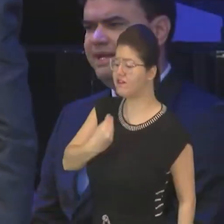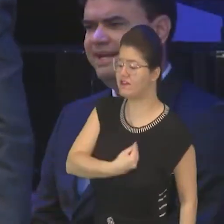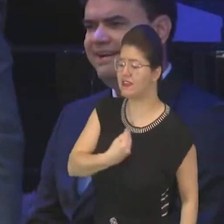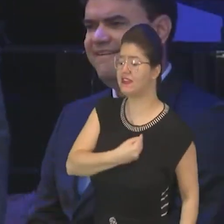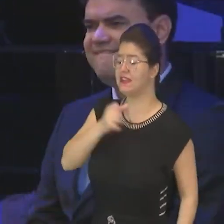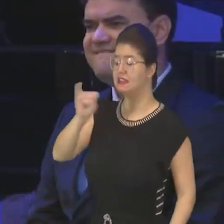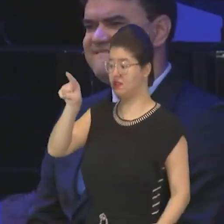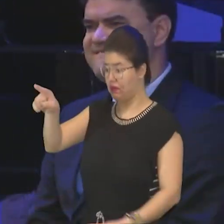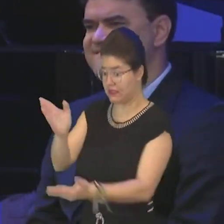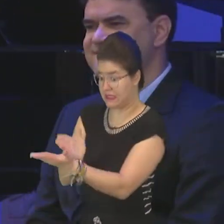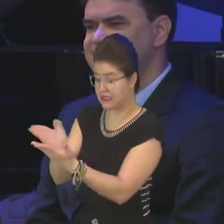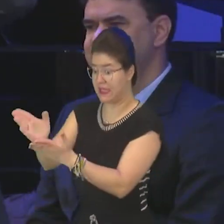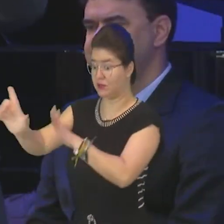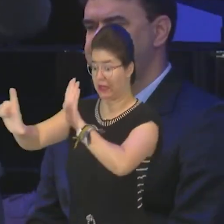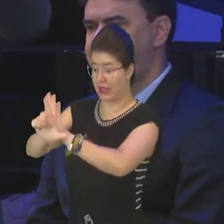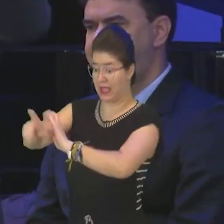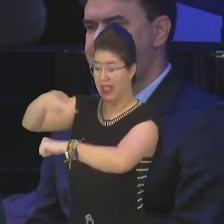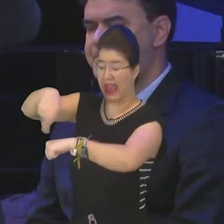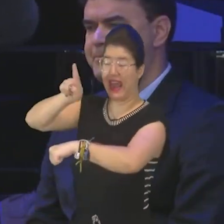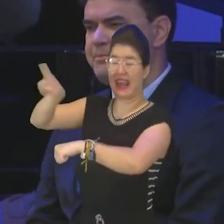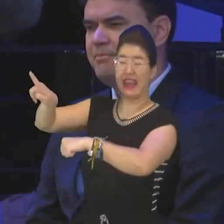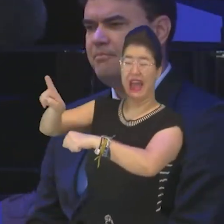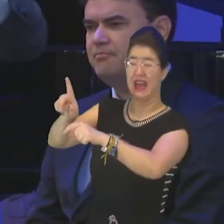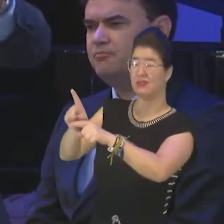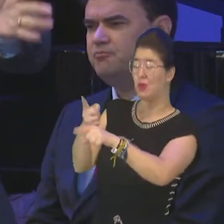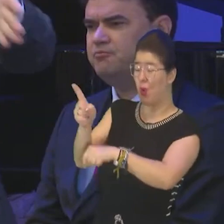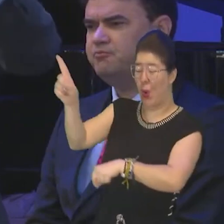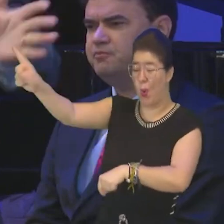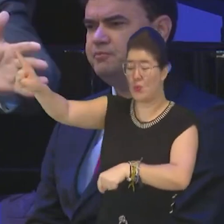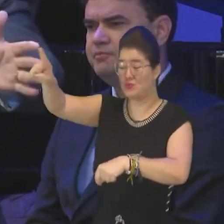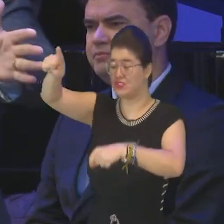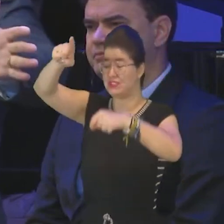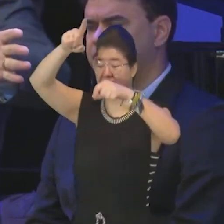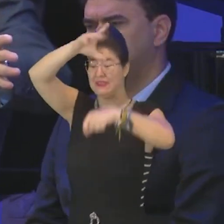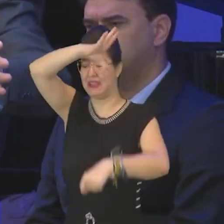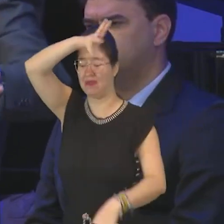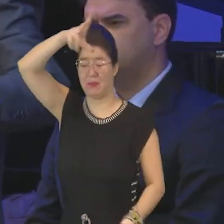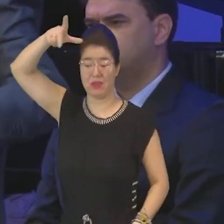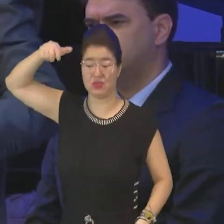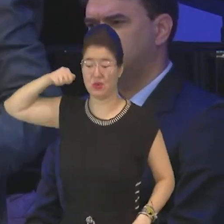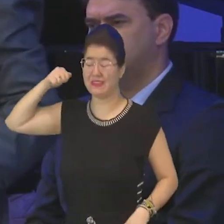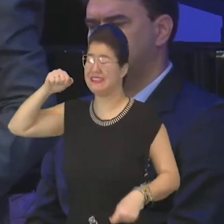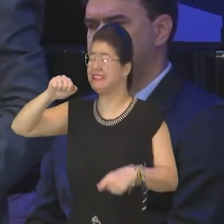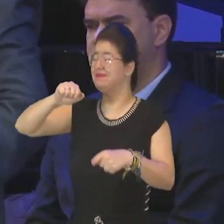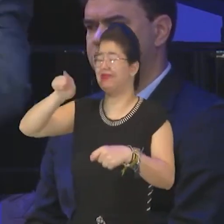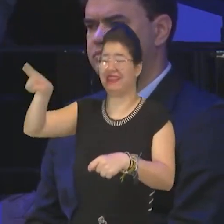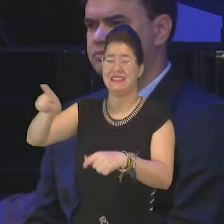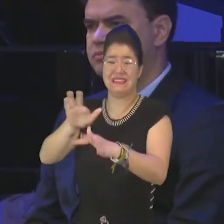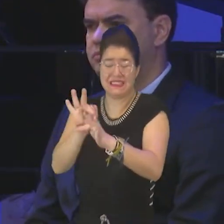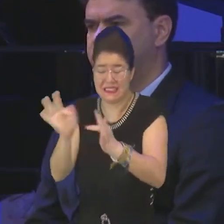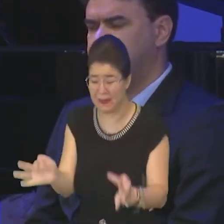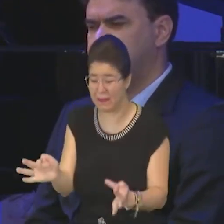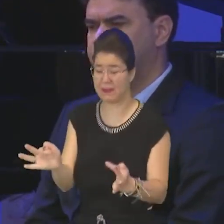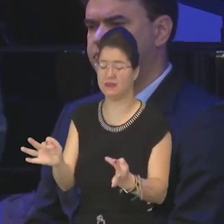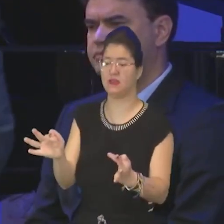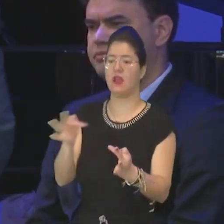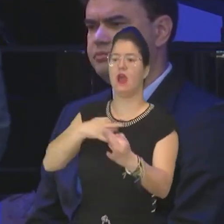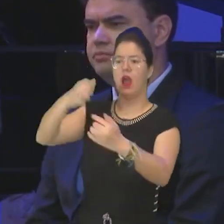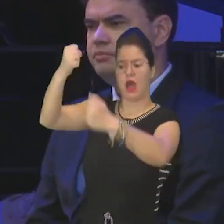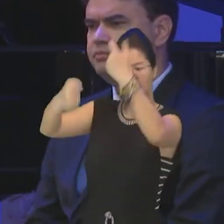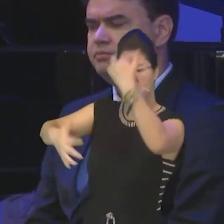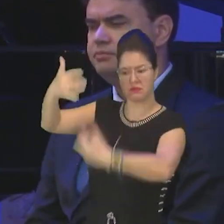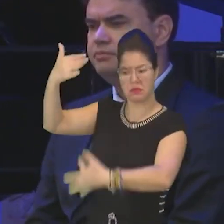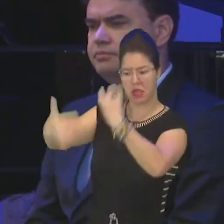seu país, lá no interior do Amazonas, numa comunidade simples. E comecei a falar a respeito